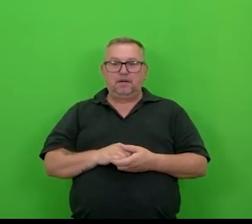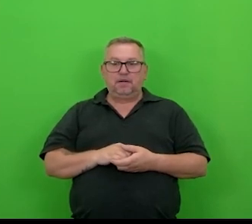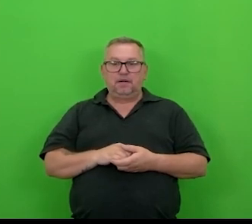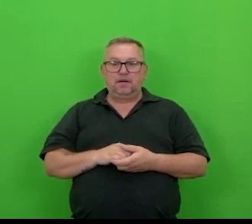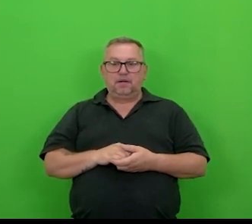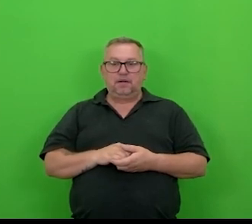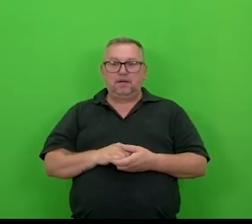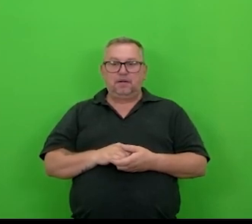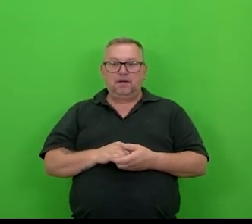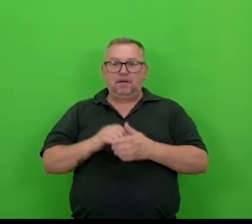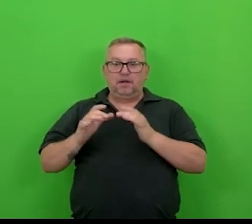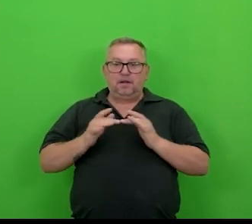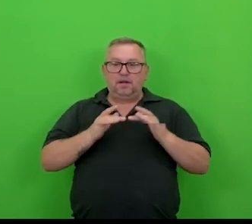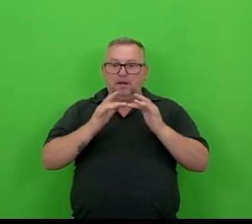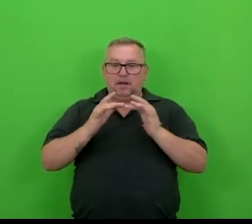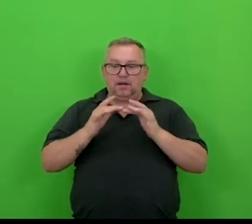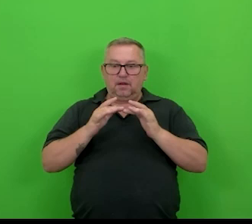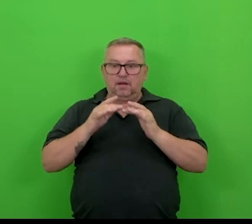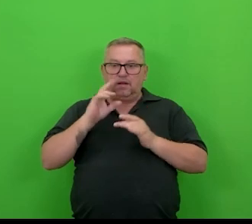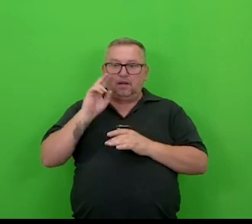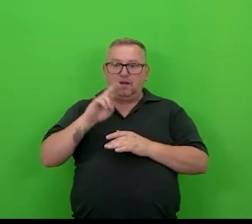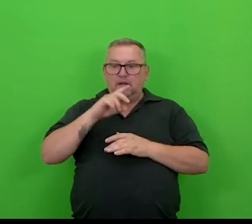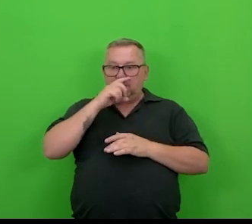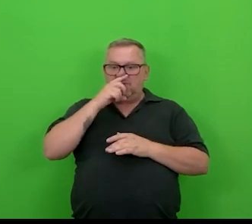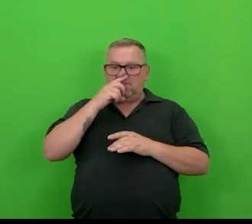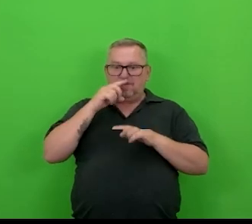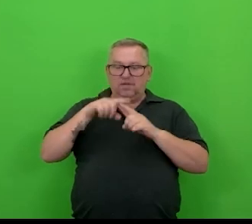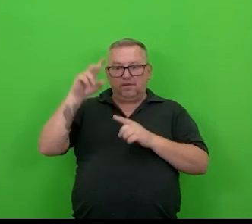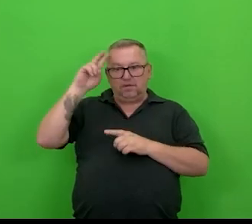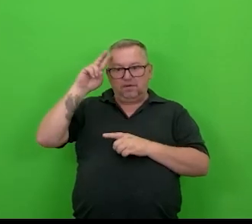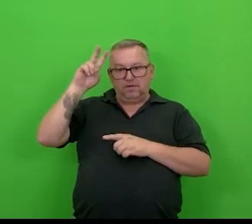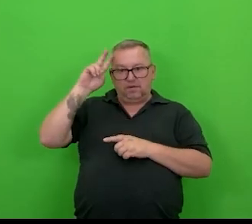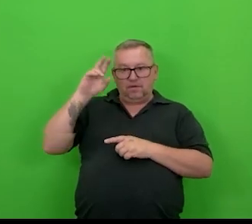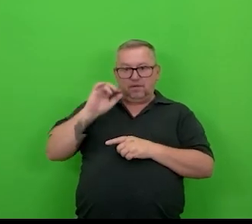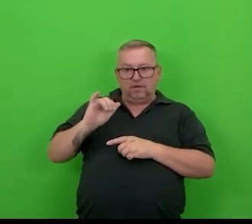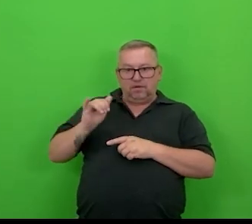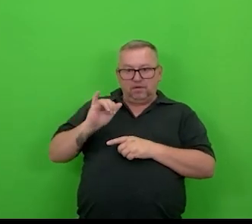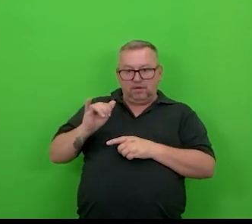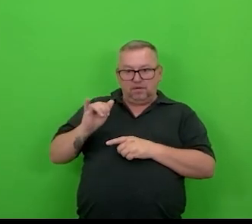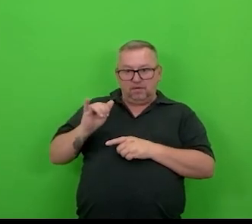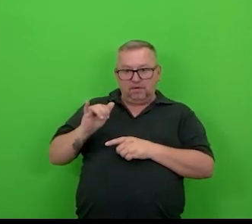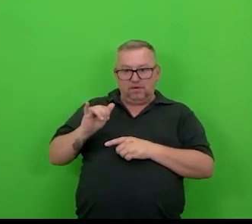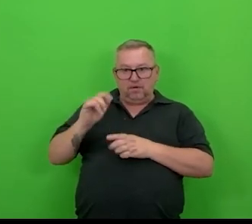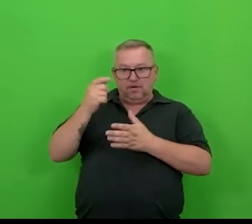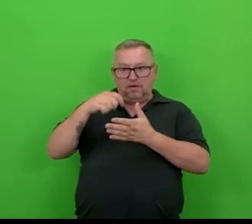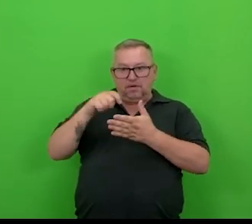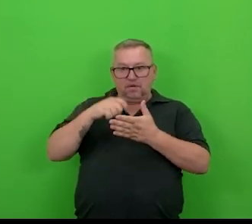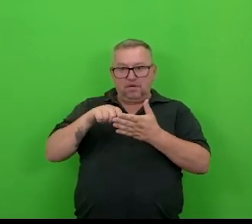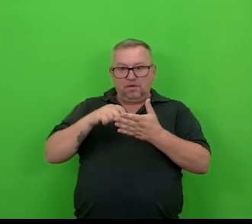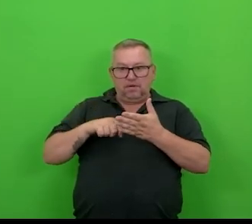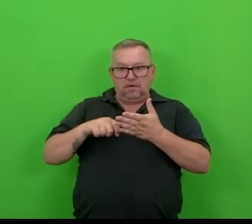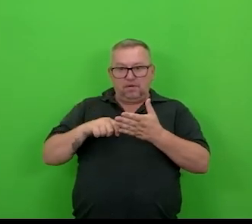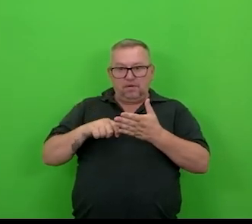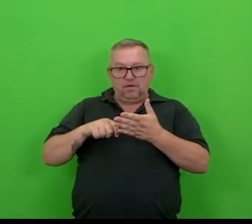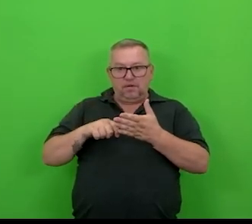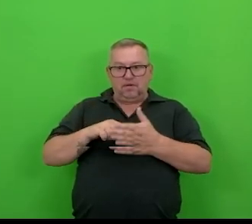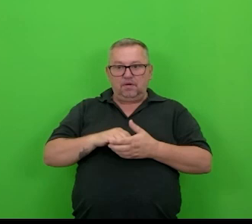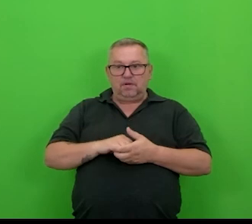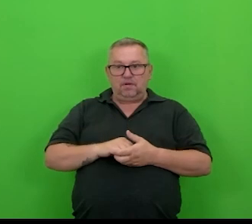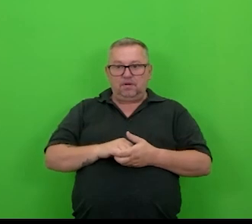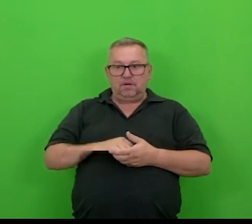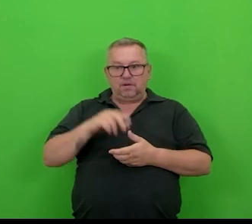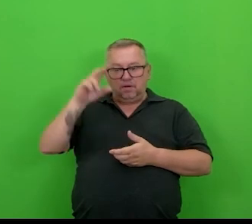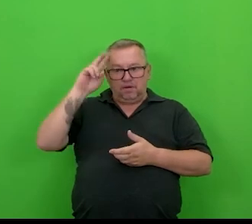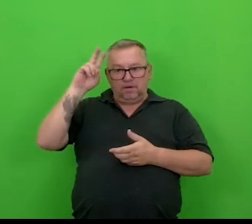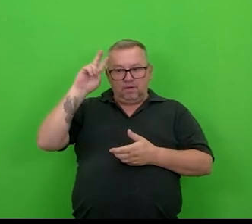Então, em relação a essa questão da memória e da história escrita, a